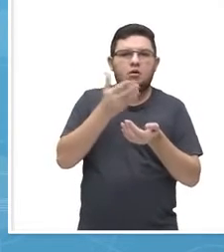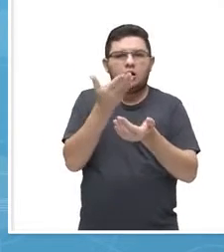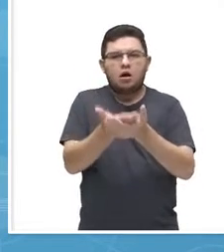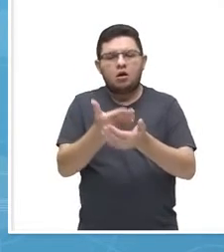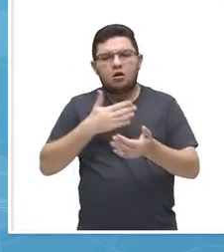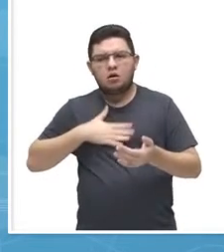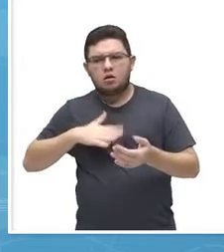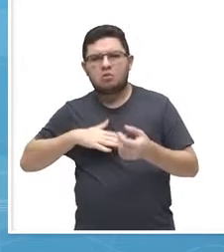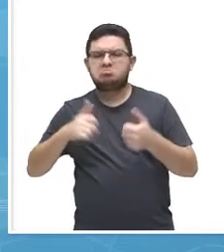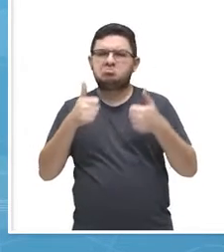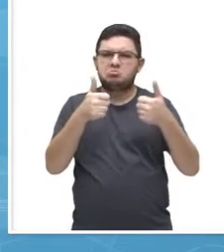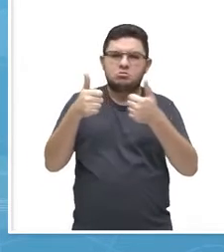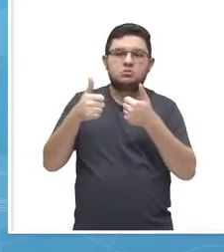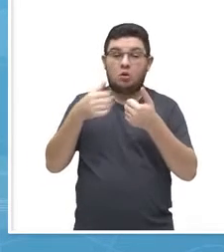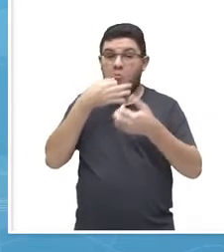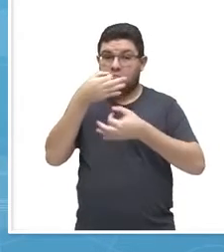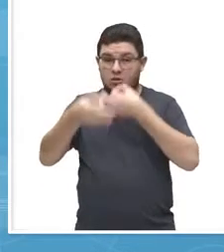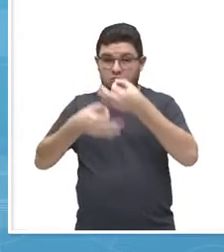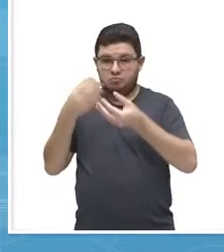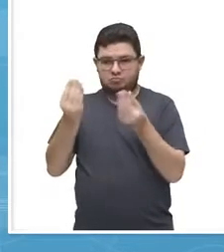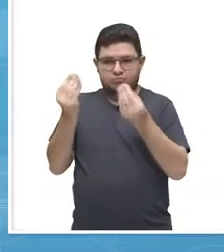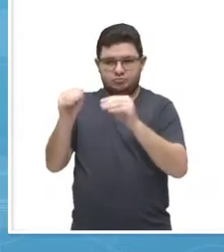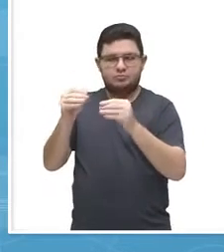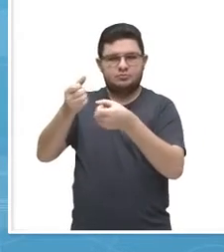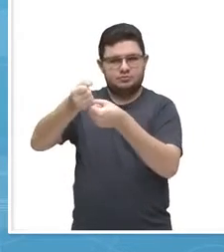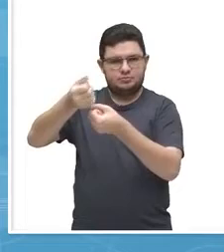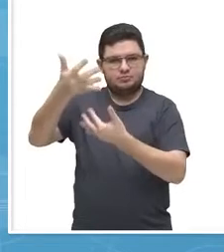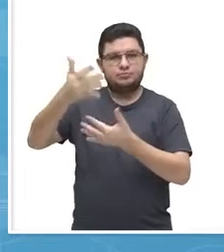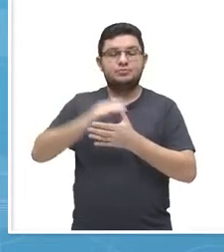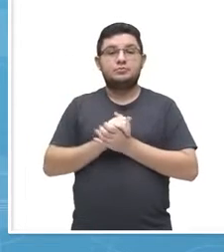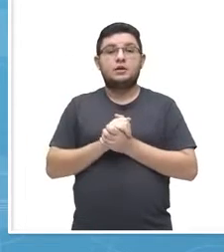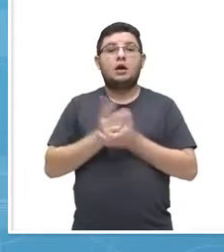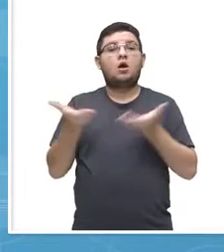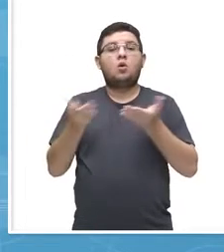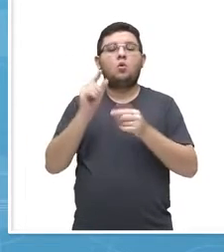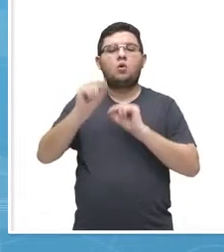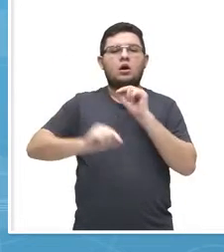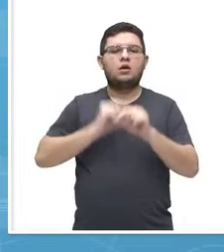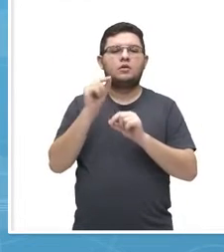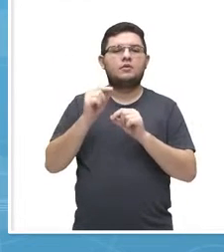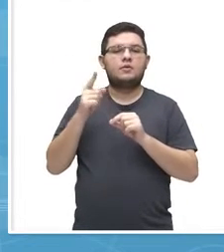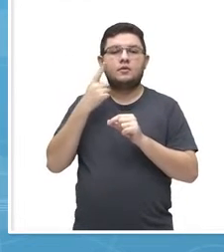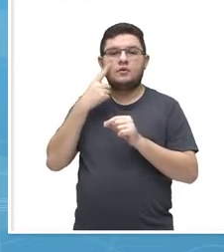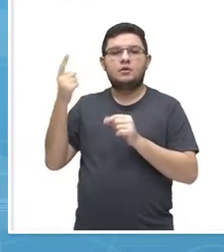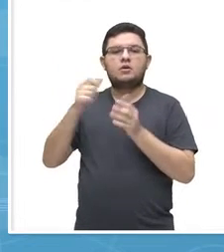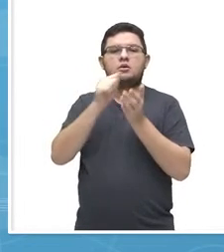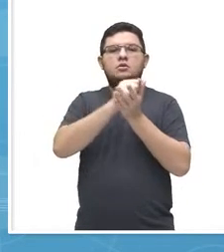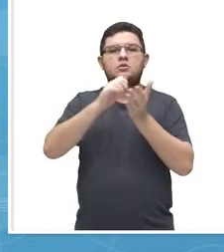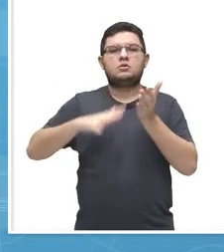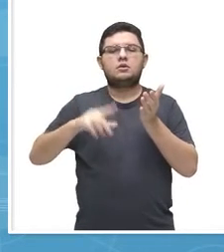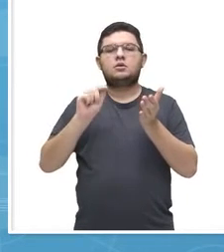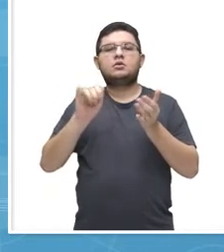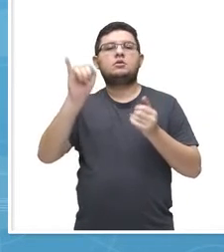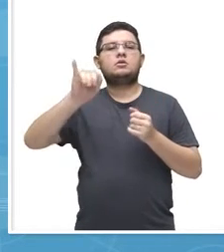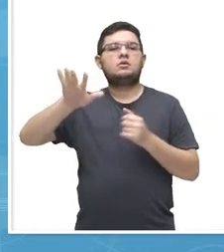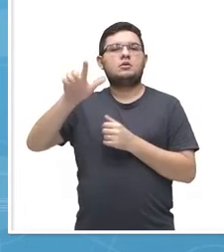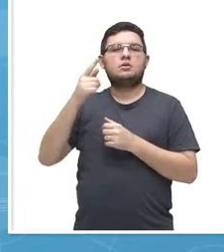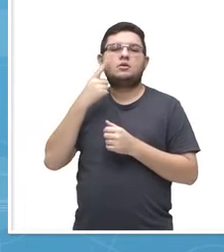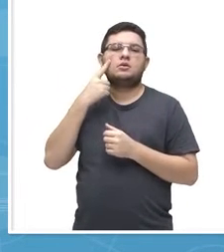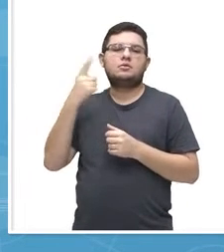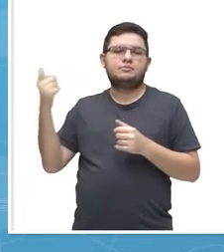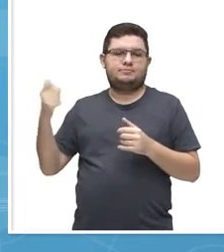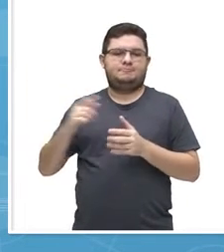pouquinho diferente agora, fazendo uma atividade sobre imagem. Vamos dar uma olhada aqui comigo. Olha só,